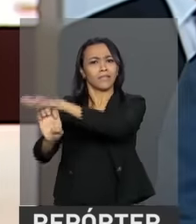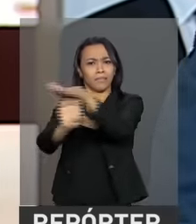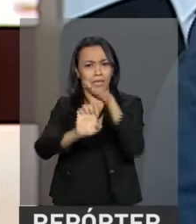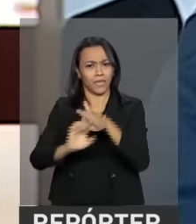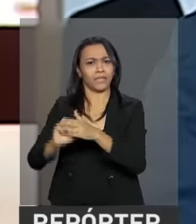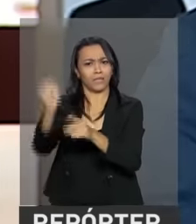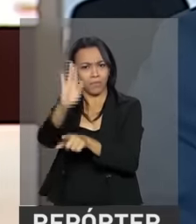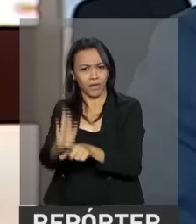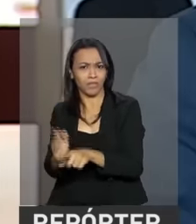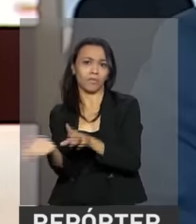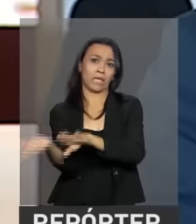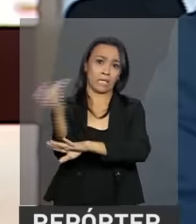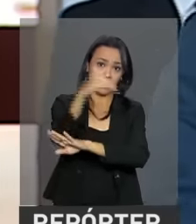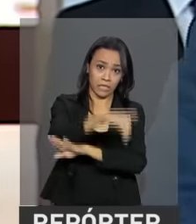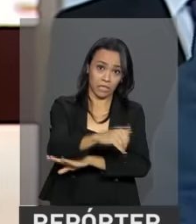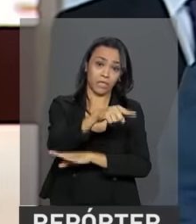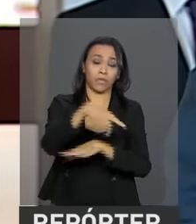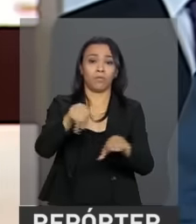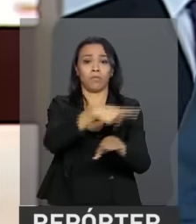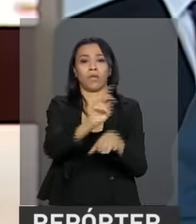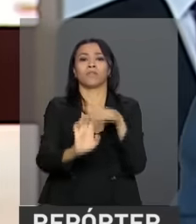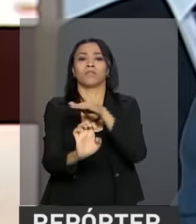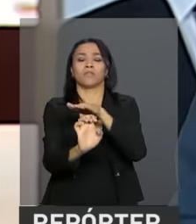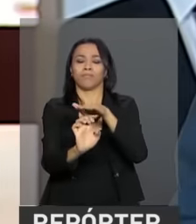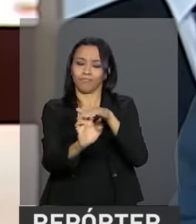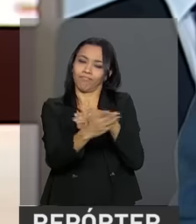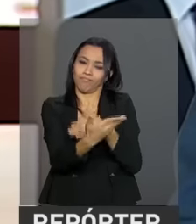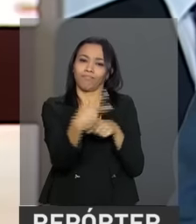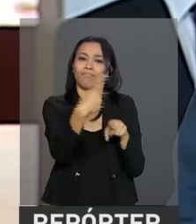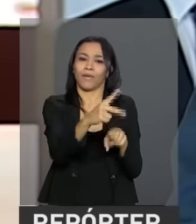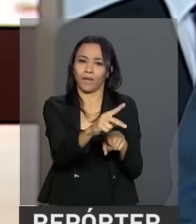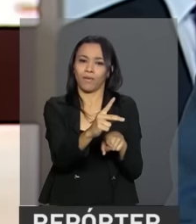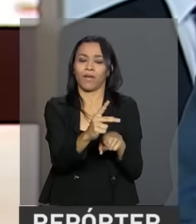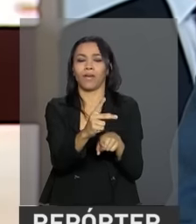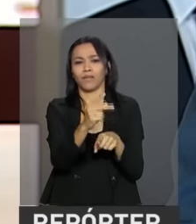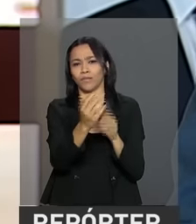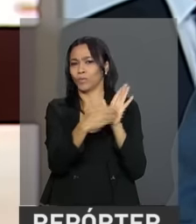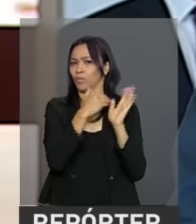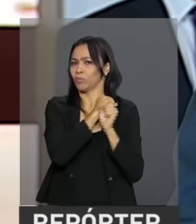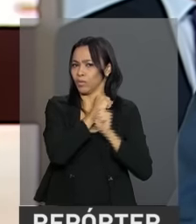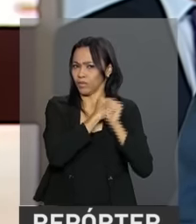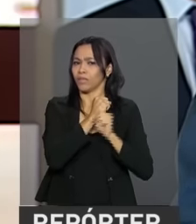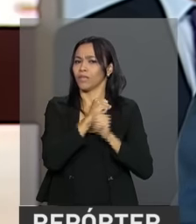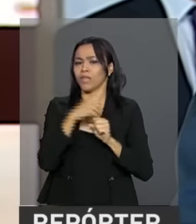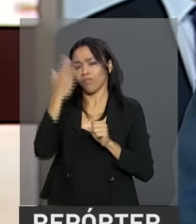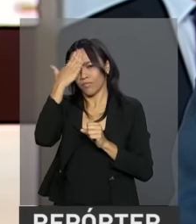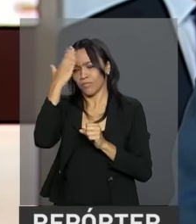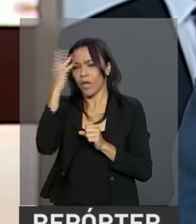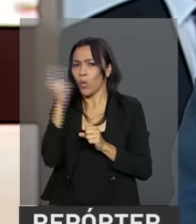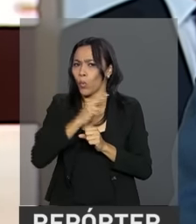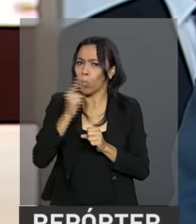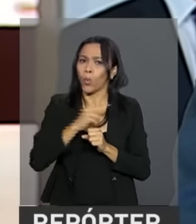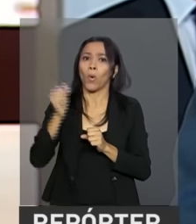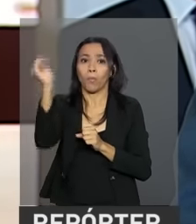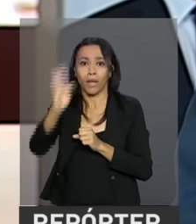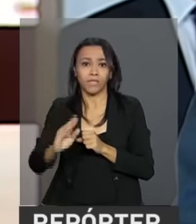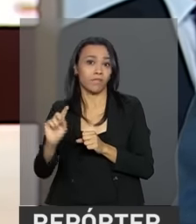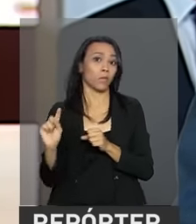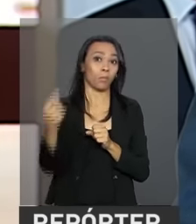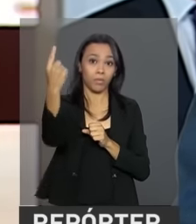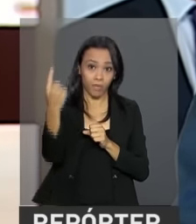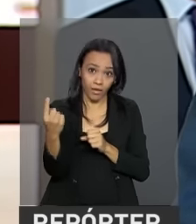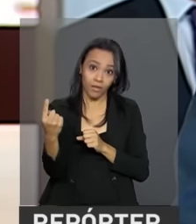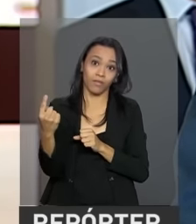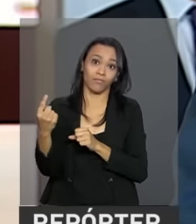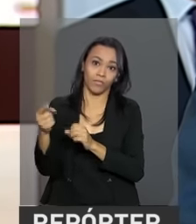no país, no Paraguai, nos últimos anos. Eu creio que logo, logo o Brasil será o primeiro em matéria desses estoques